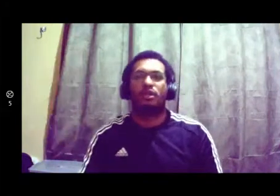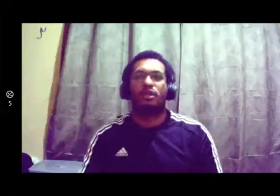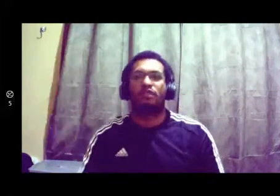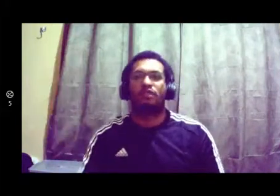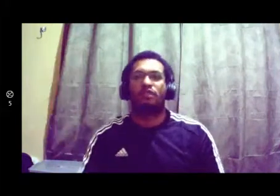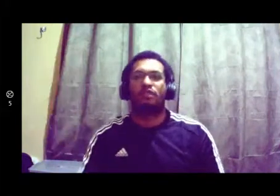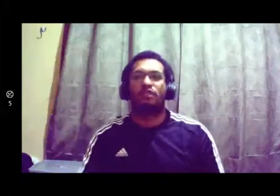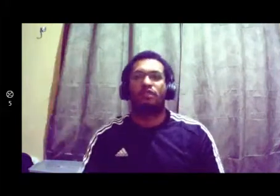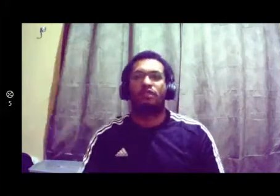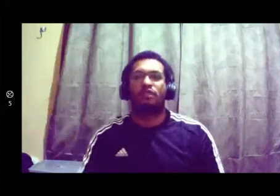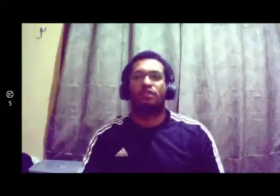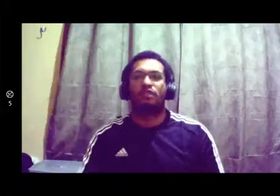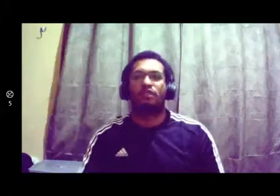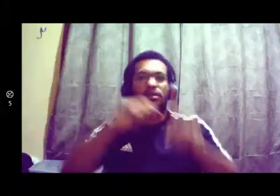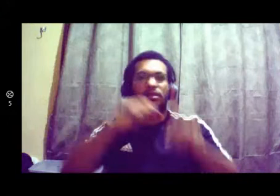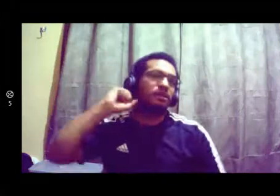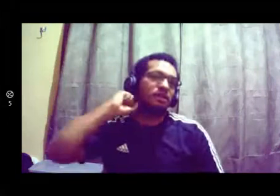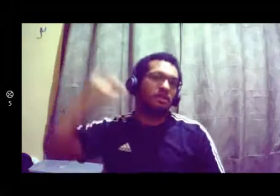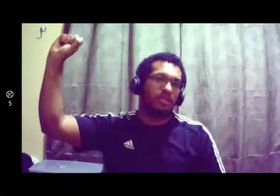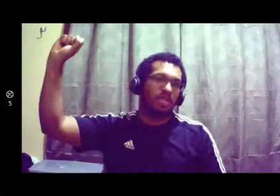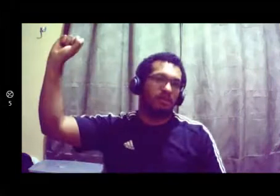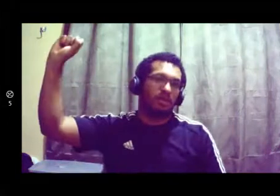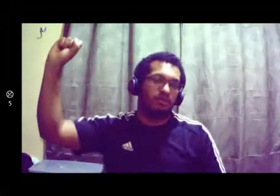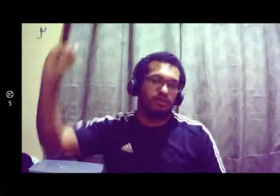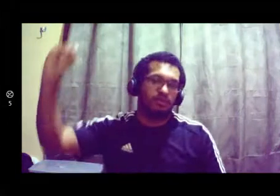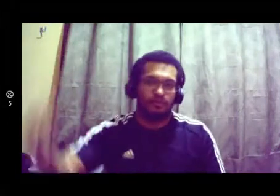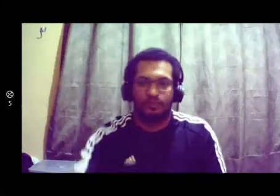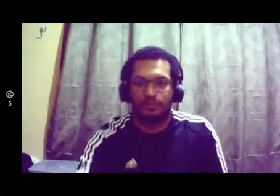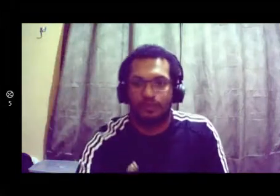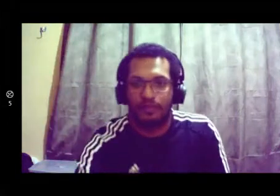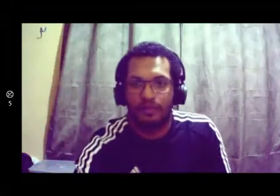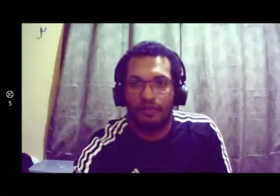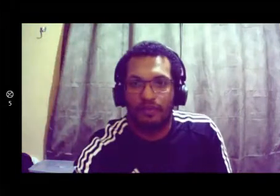Então, a gente faz mês de abril.